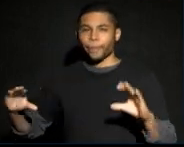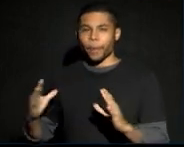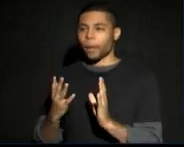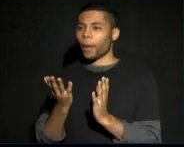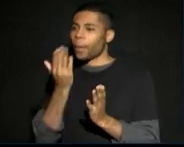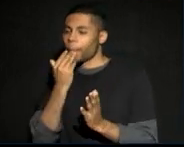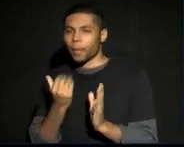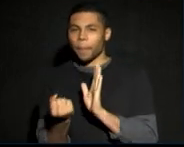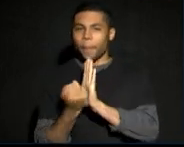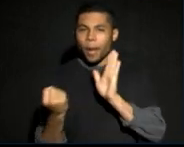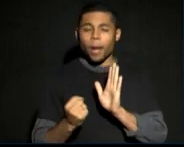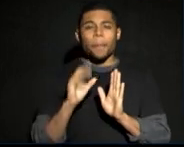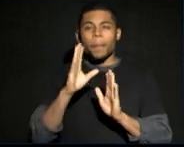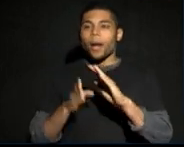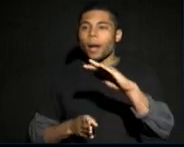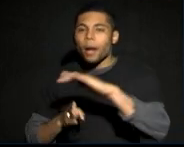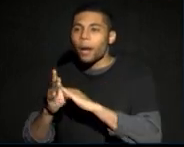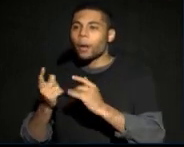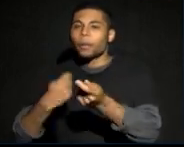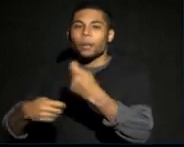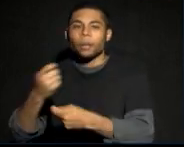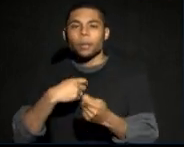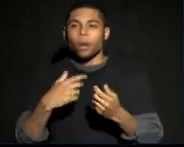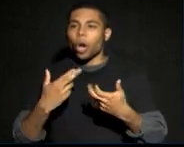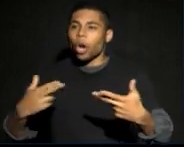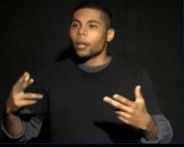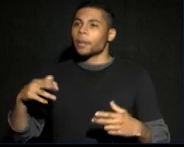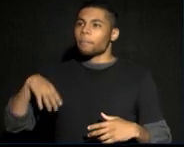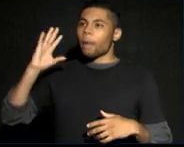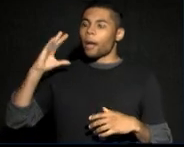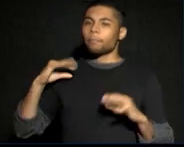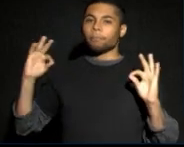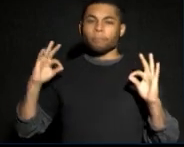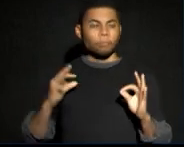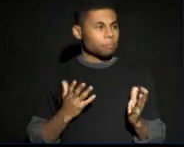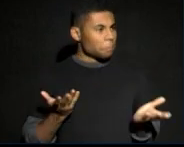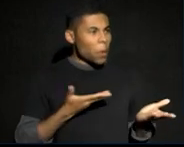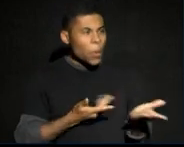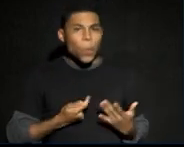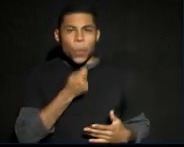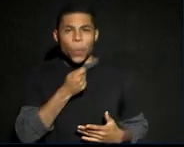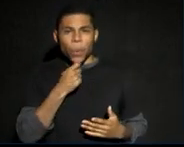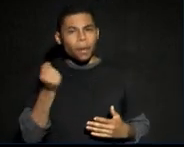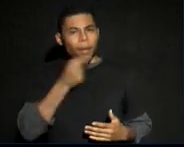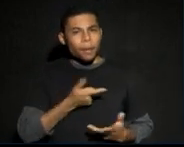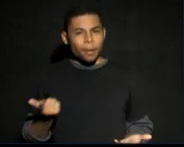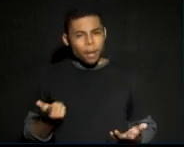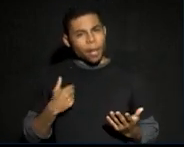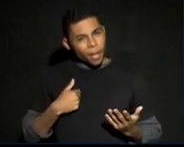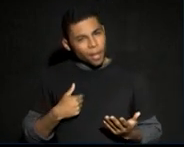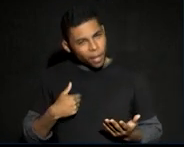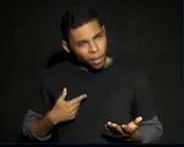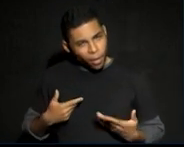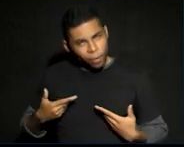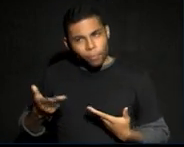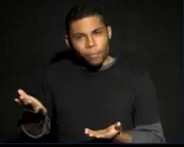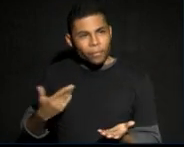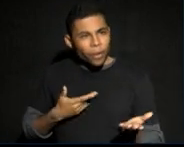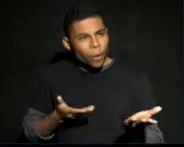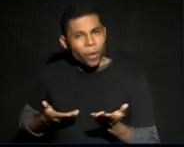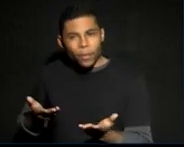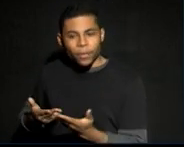marca e na hora de entrar no shopping financeiro não foi convidada eu vou convidar e eu acho que eles vão ter que correr atrás da gente isso